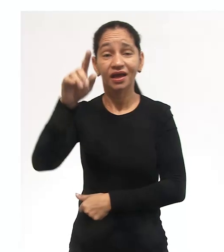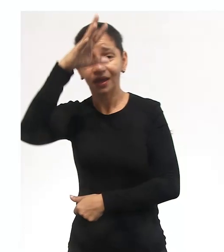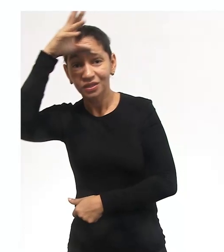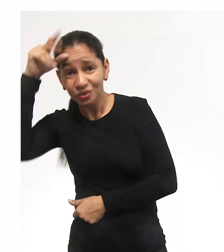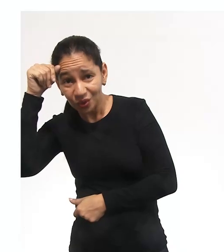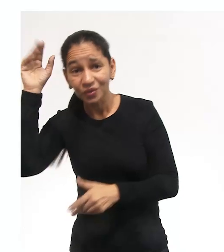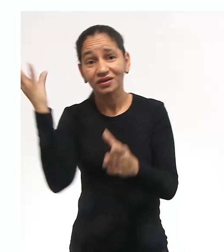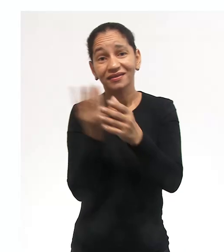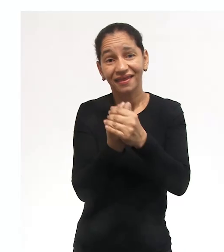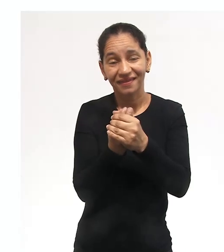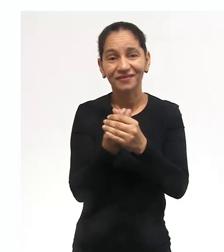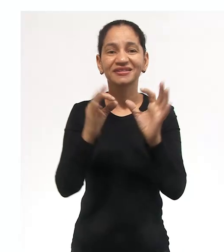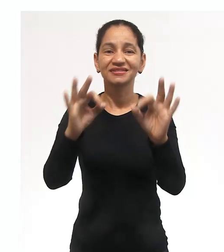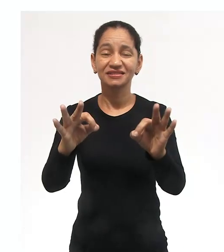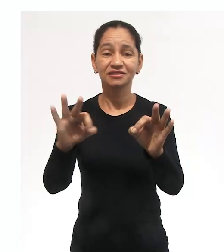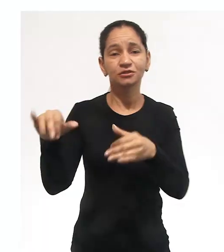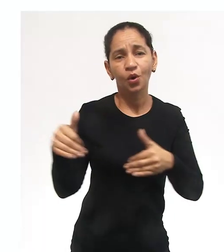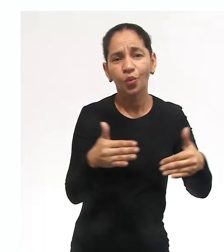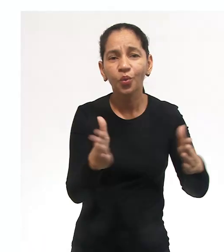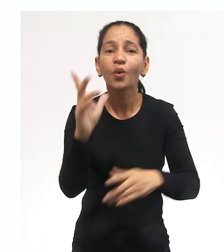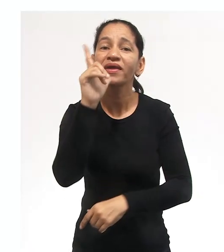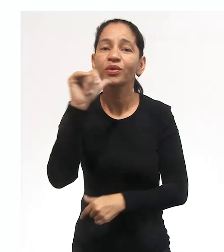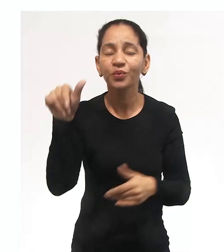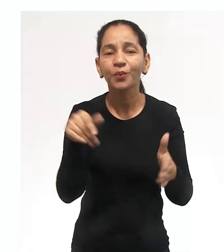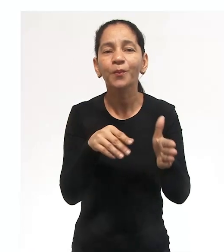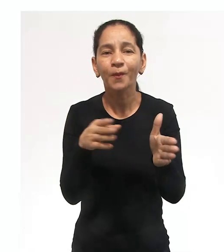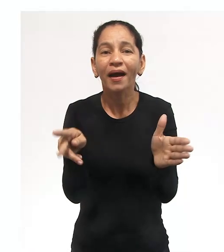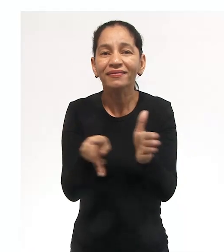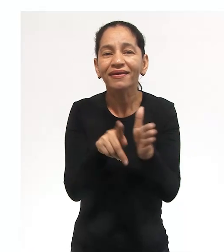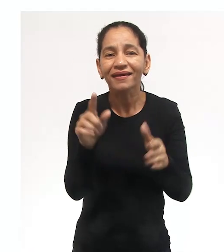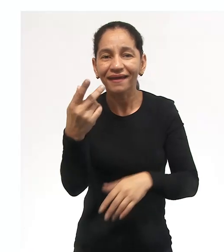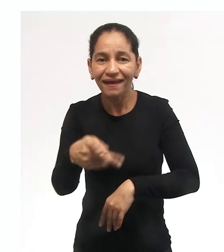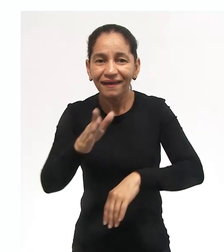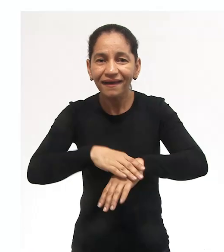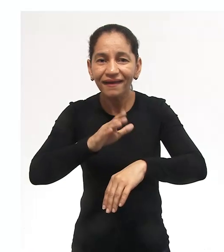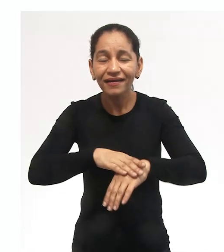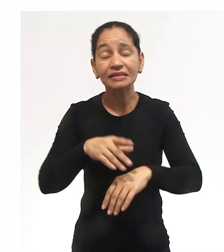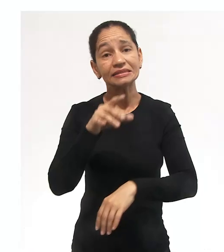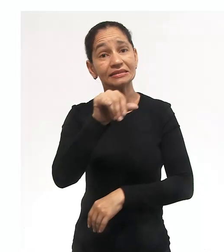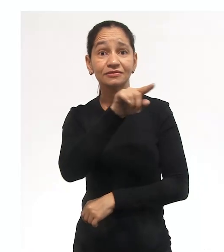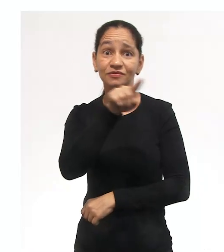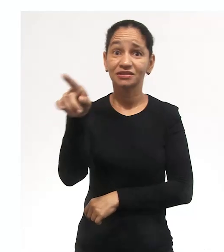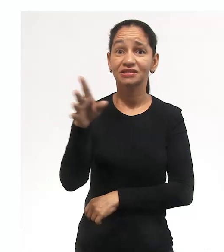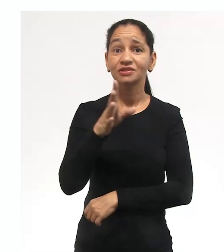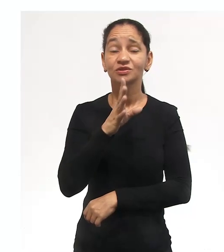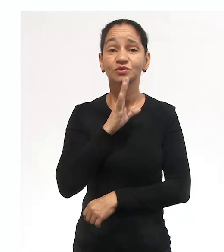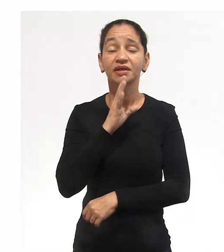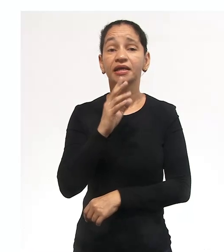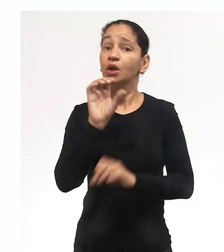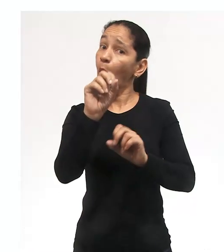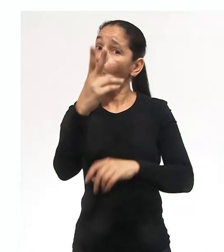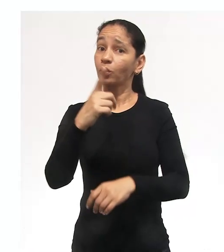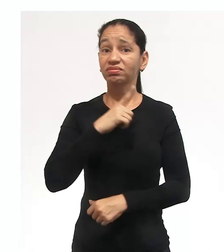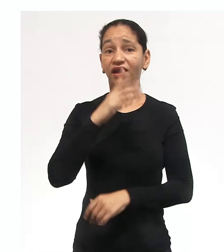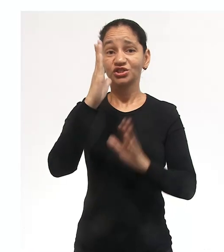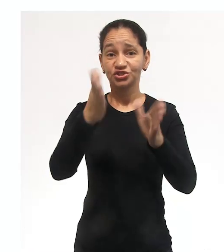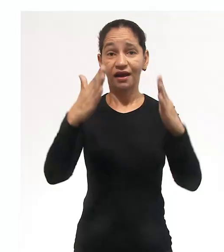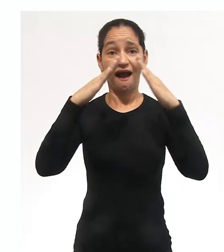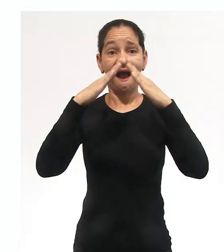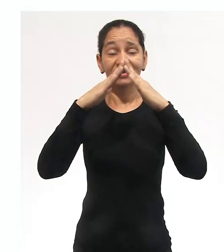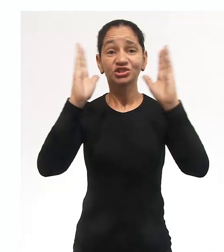do Rio, Encantos do Rio Madeira, Histórias Ribeirinhas. Então, caso vocês tenham esses livros,